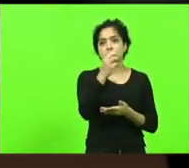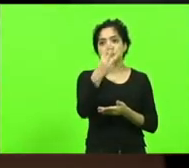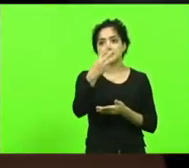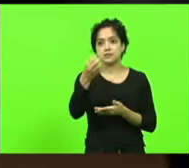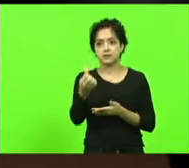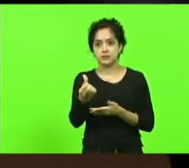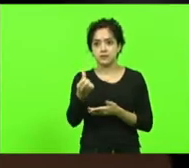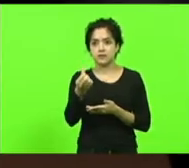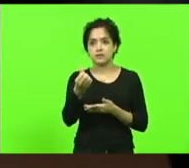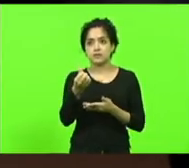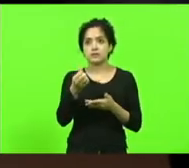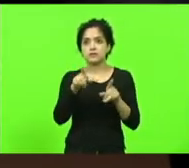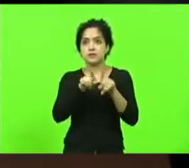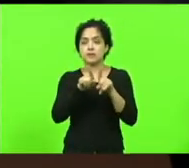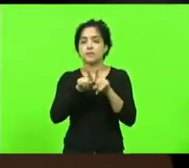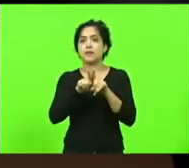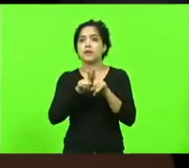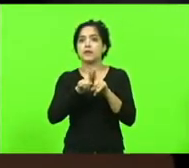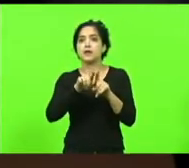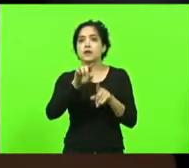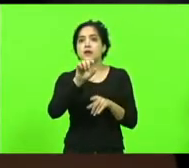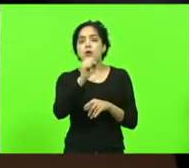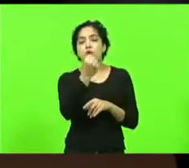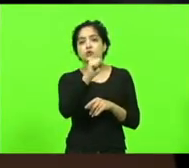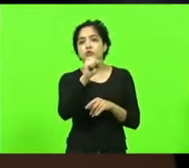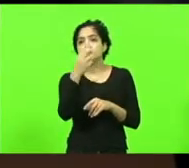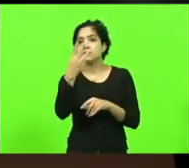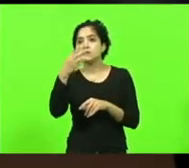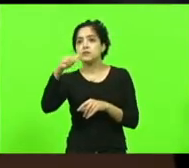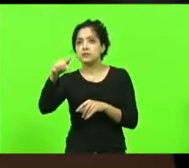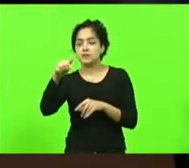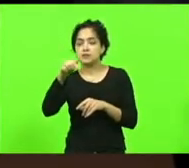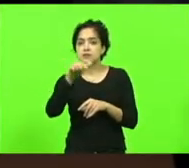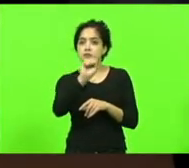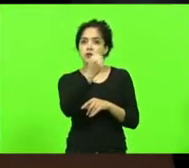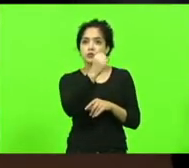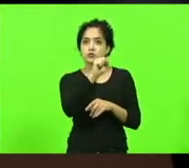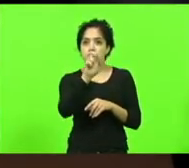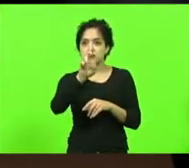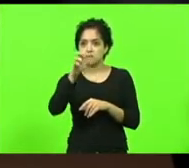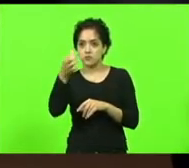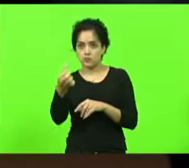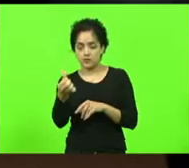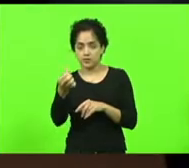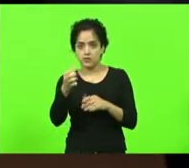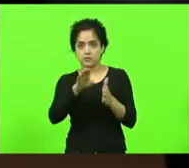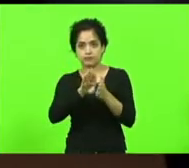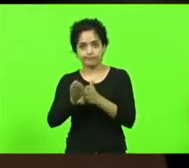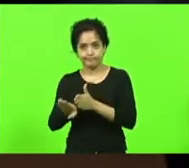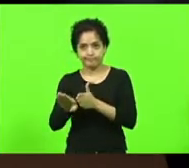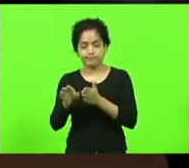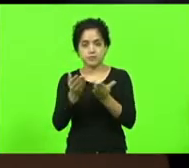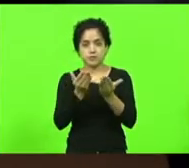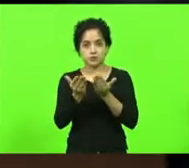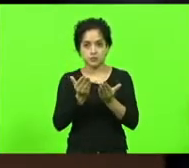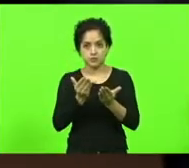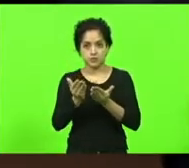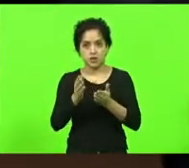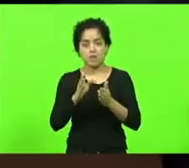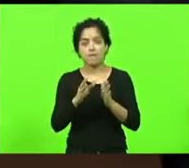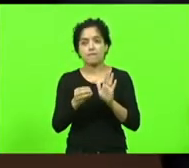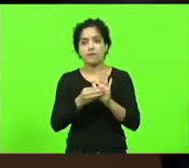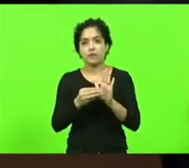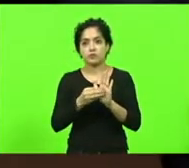835 a 836/21. As moções 837 a 856 deixaram de ser apreciadas por falta de